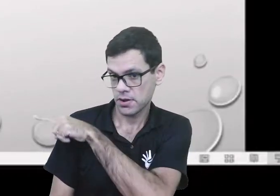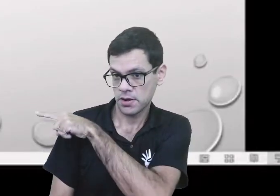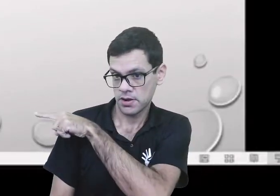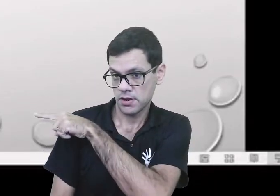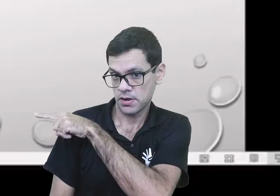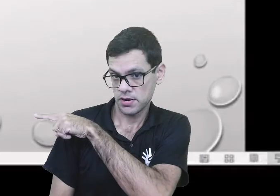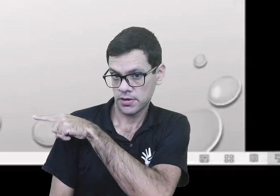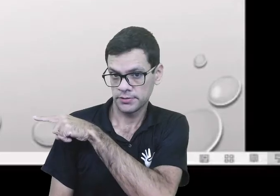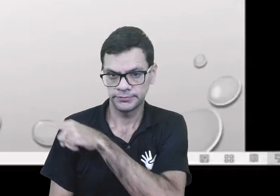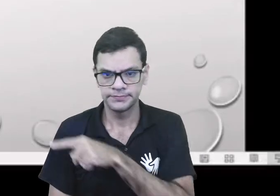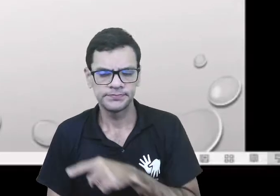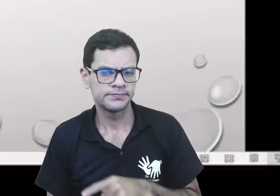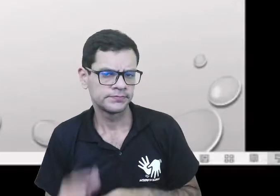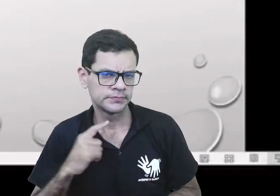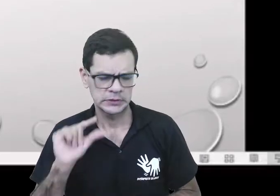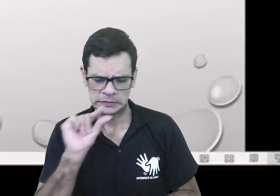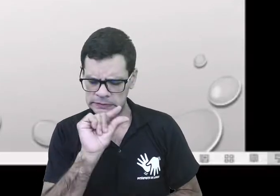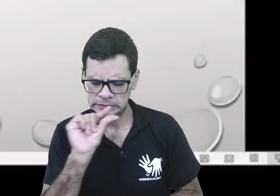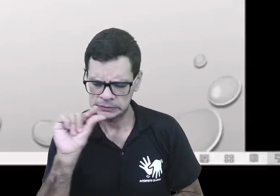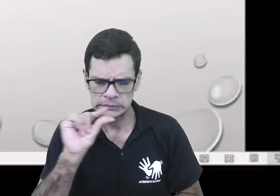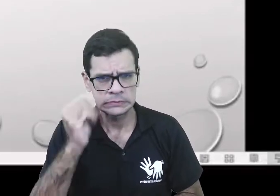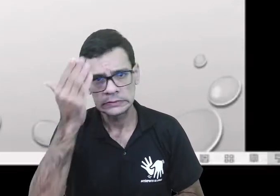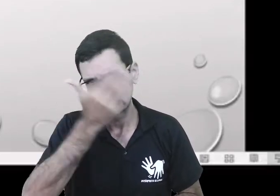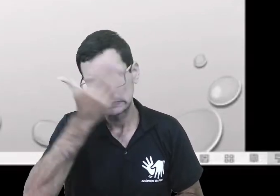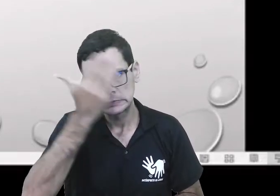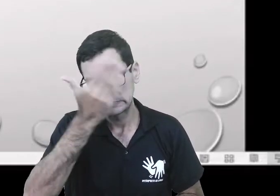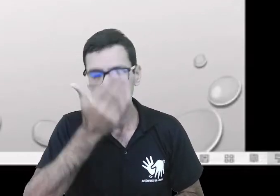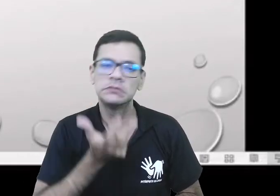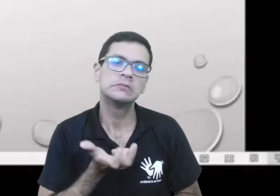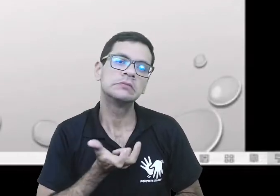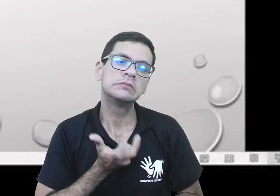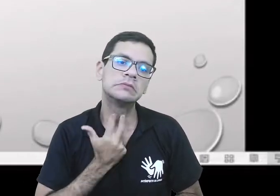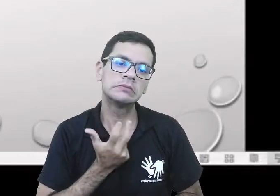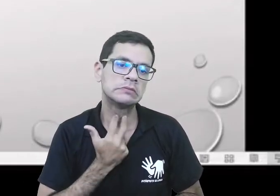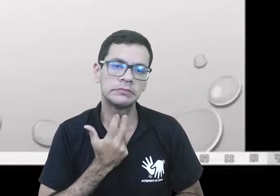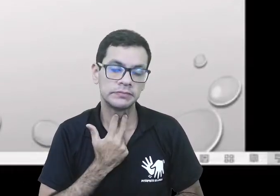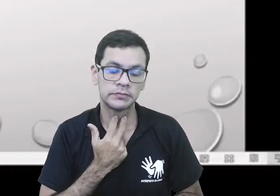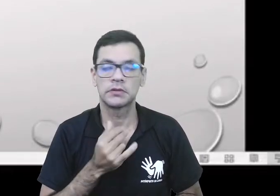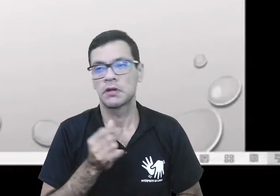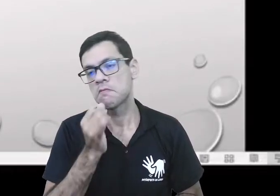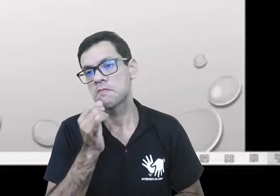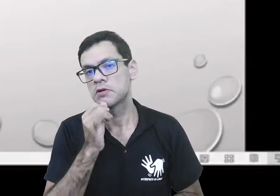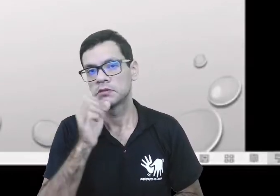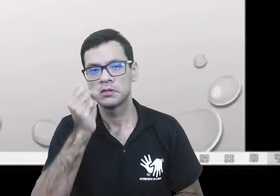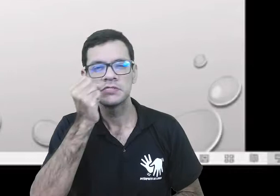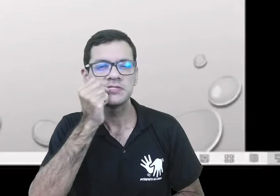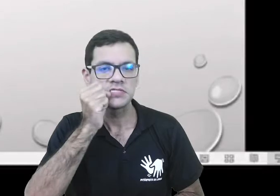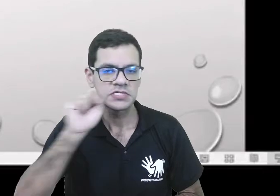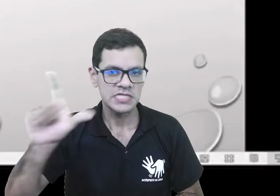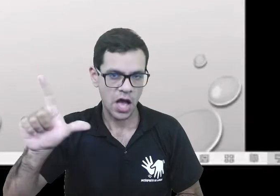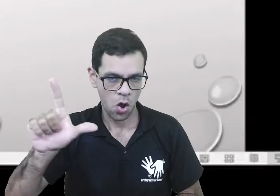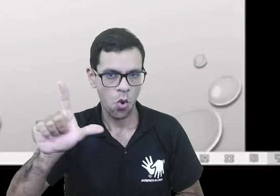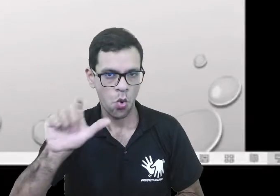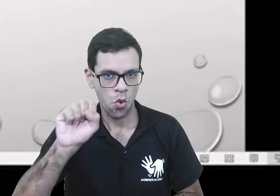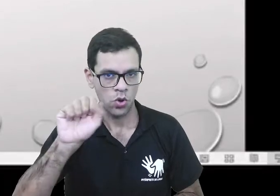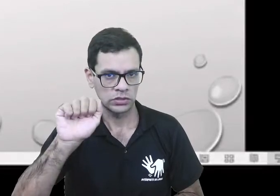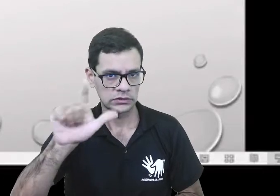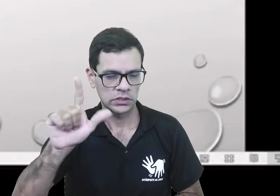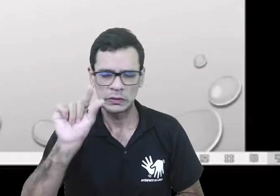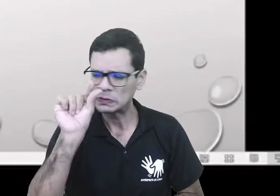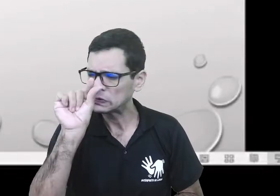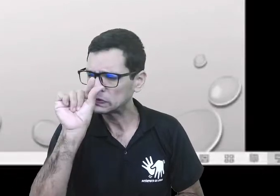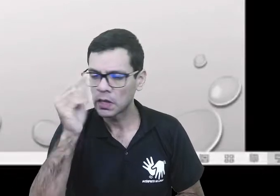elas são menores do que 1 nanômetro. Então, a gente imaginar, né, o sal é muito pequenininho, né?